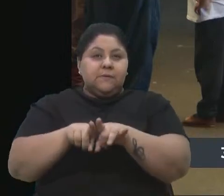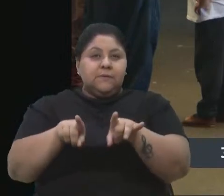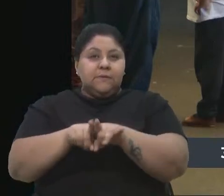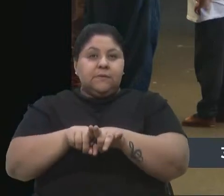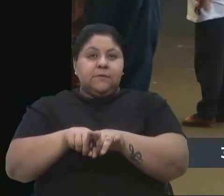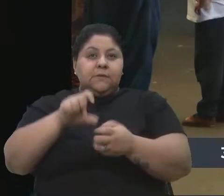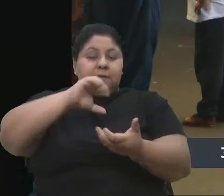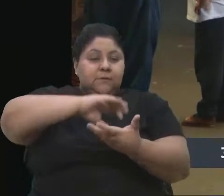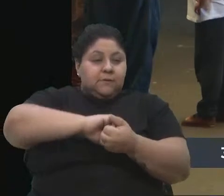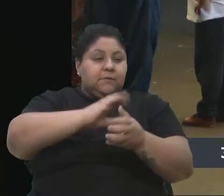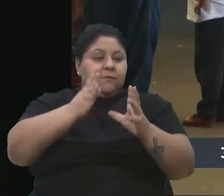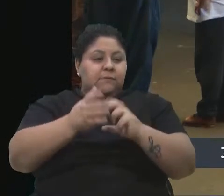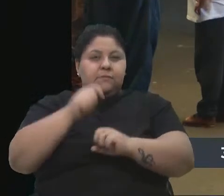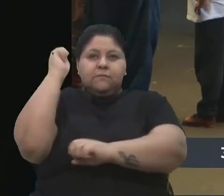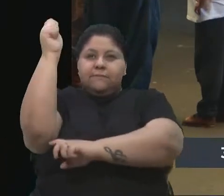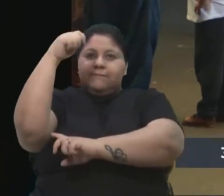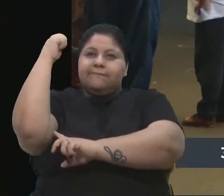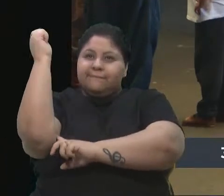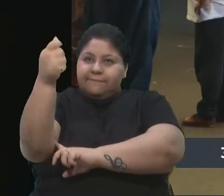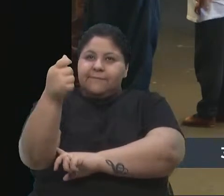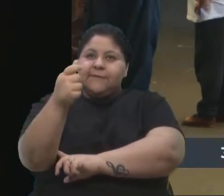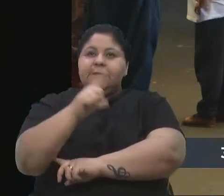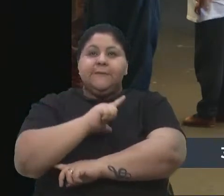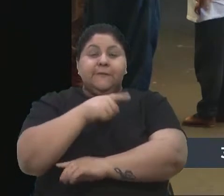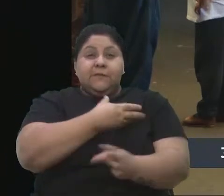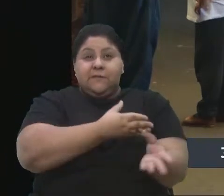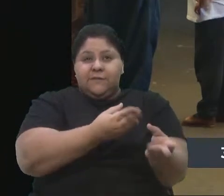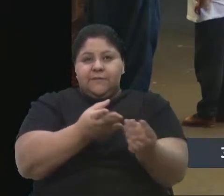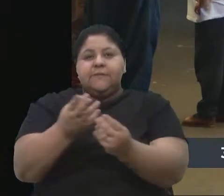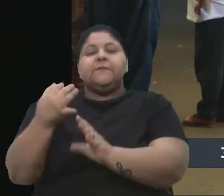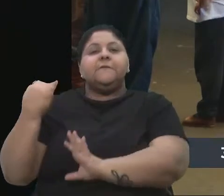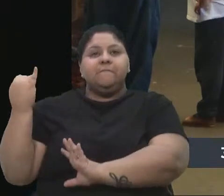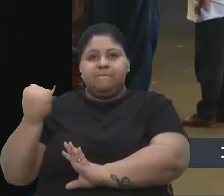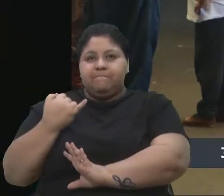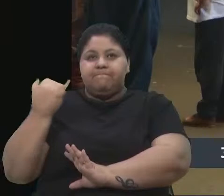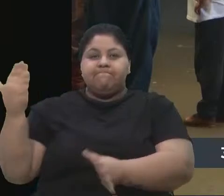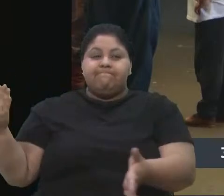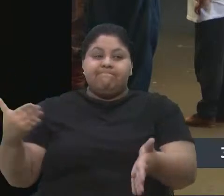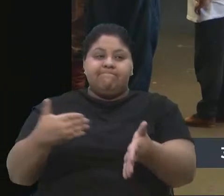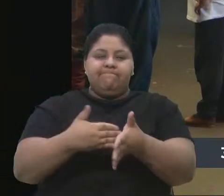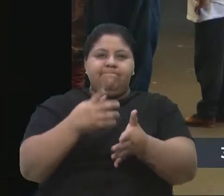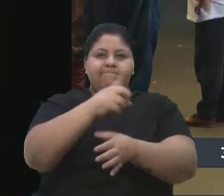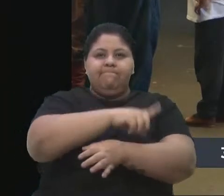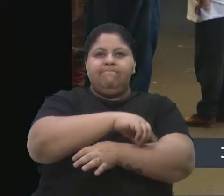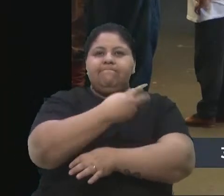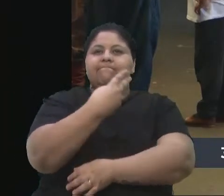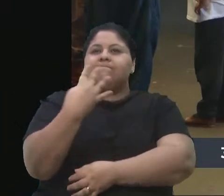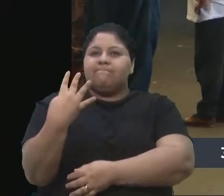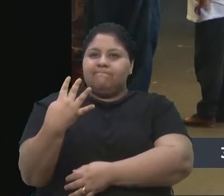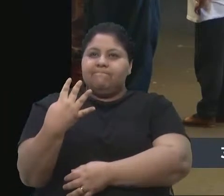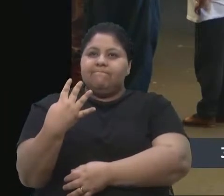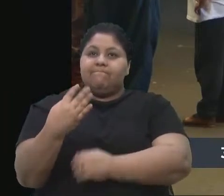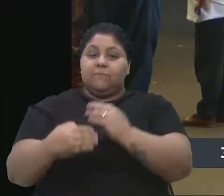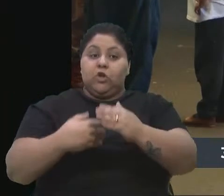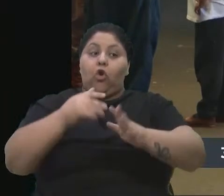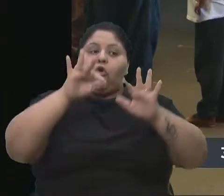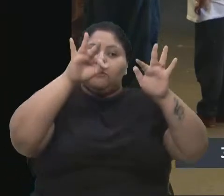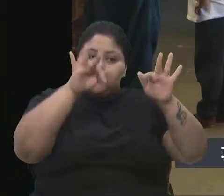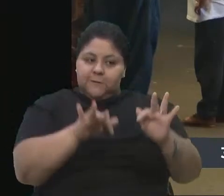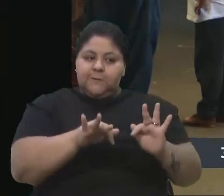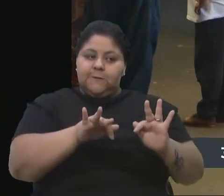lá na Cancha de Laço. E aí tem muito mais, é importante dizer isso, até o dia 24, quando encerram, né,